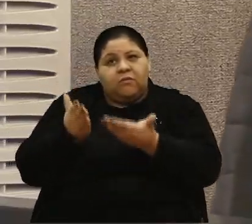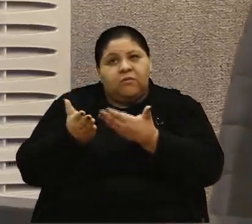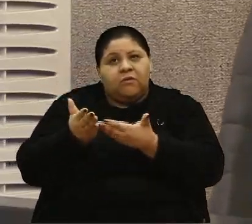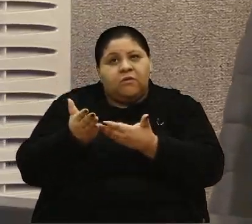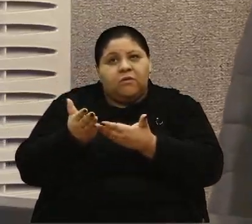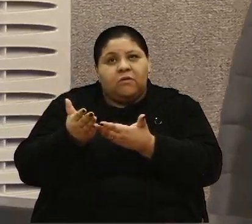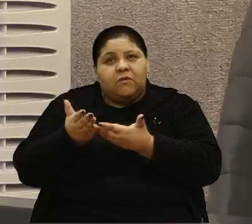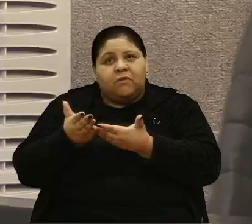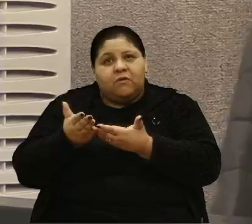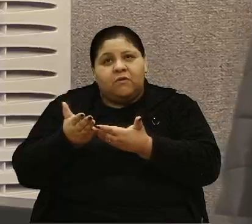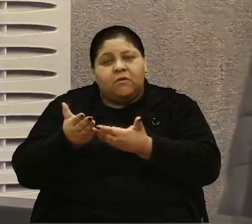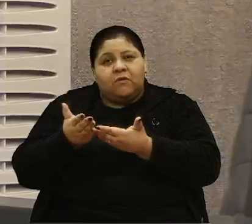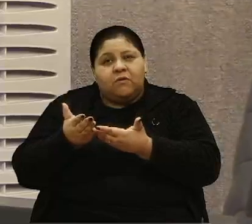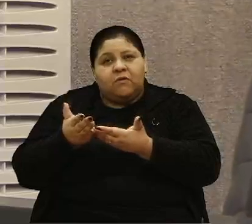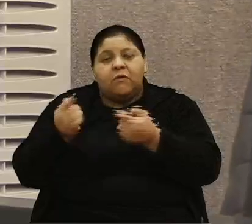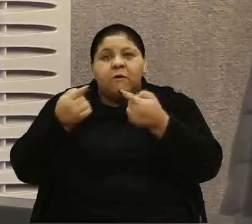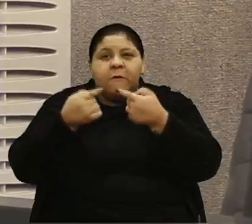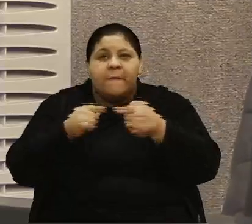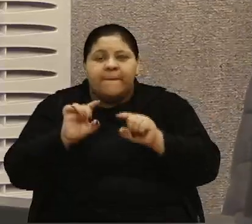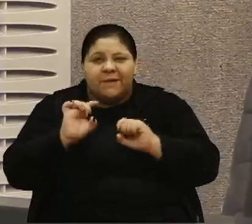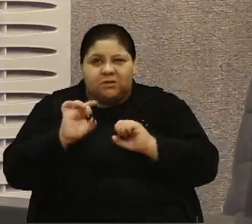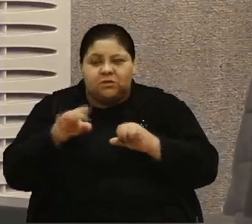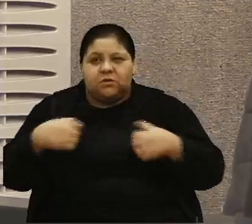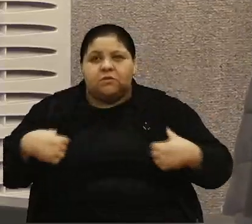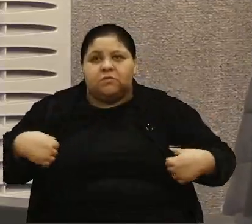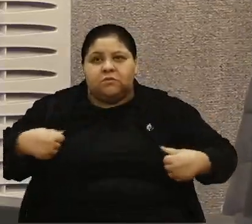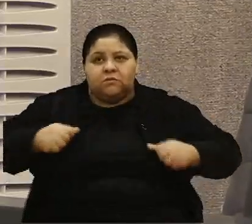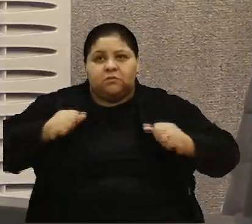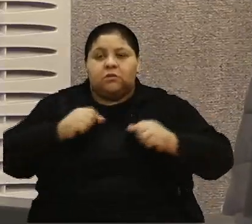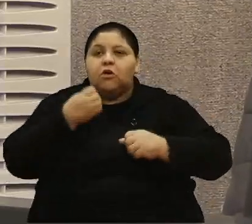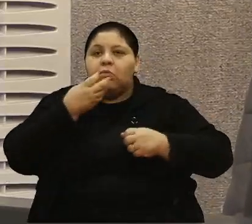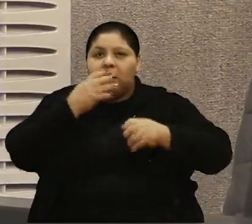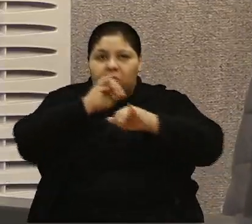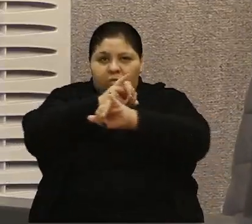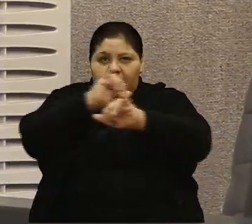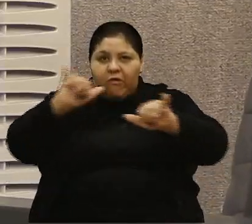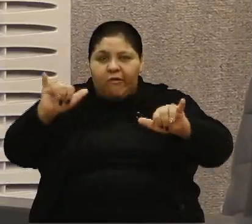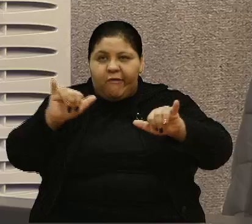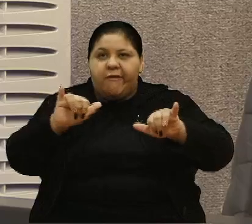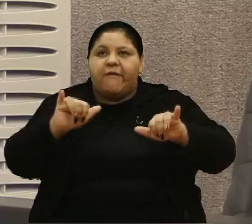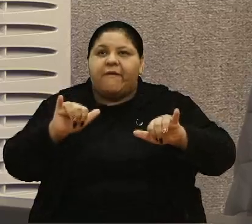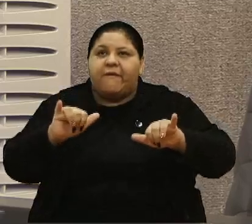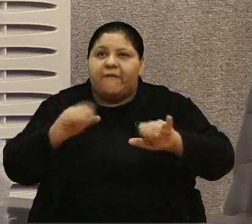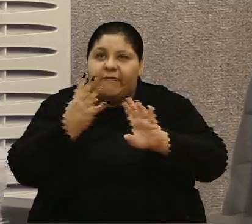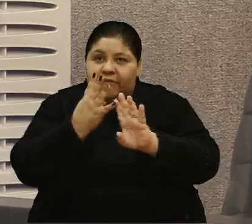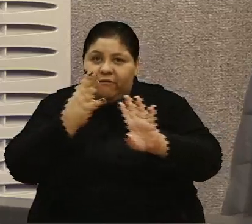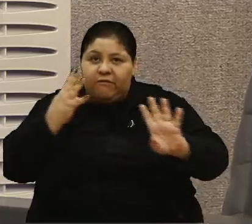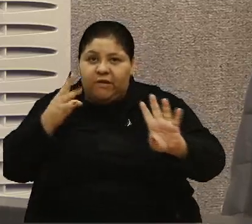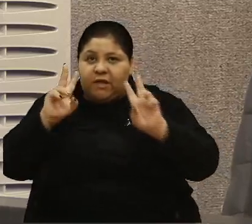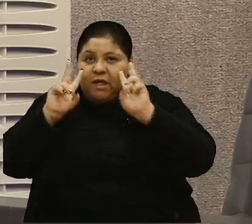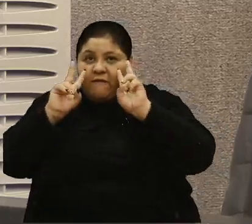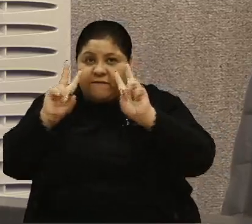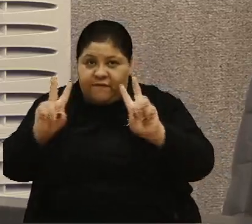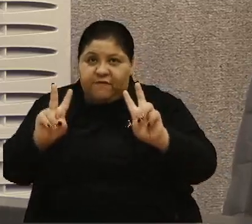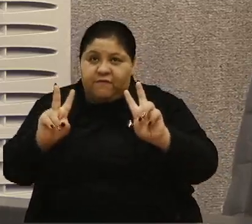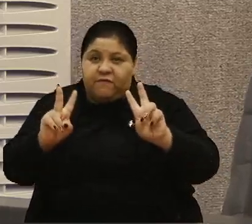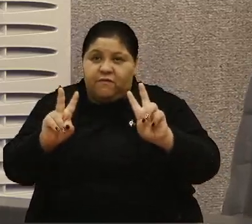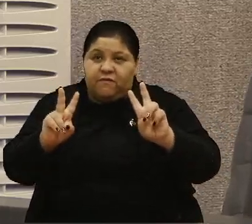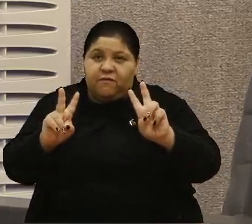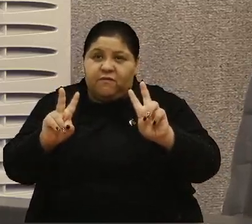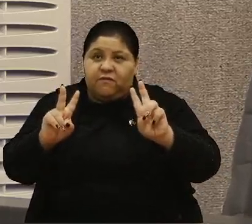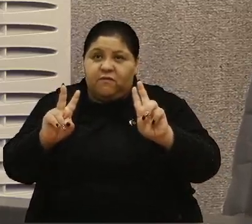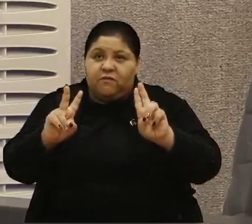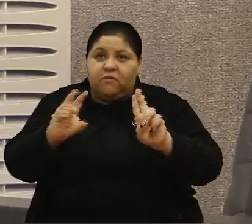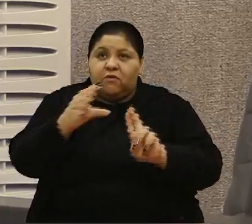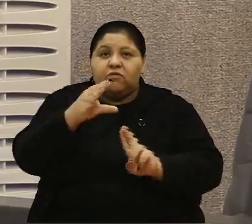o nosso convidado dessa manhã, mas só dar uma boa notícia. O que diz respeito às filas que nós vemos no